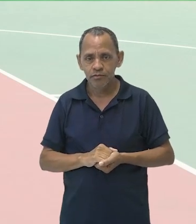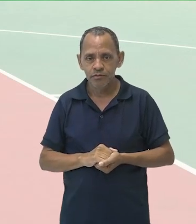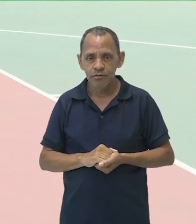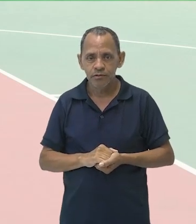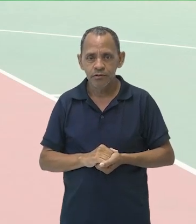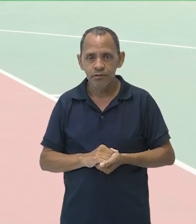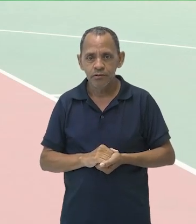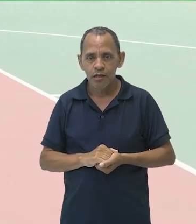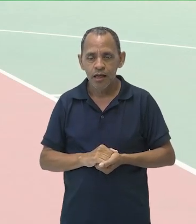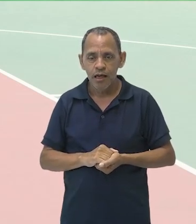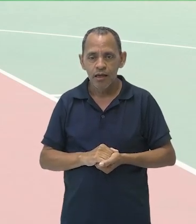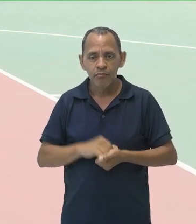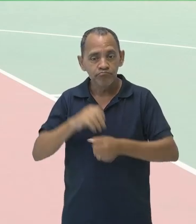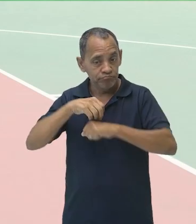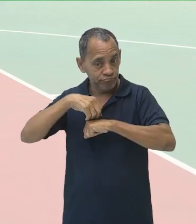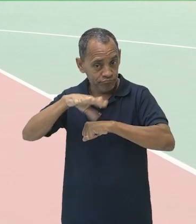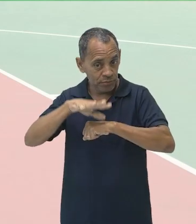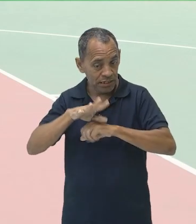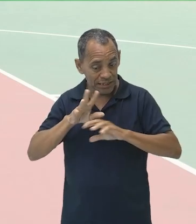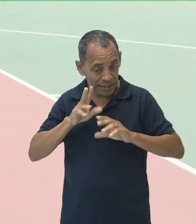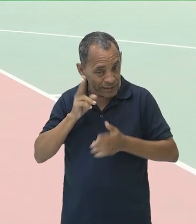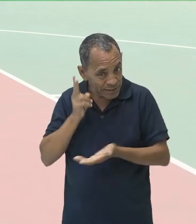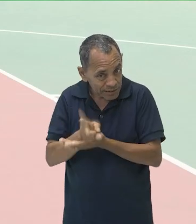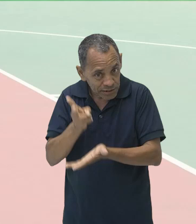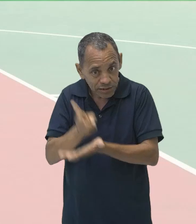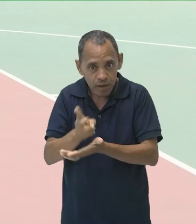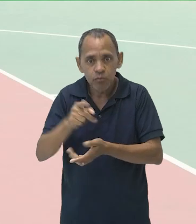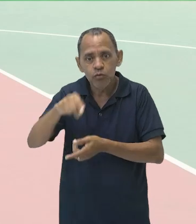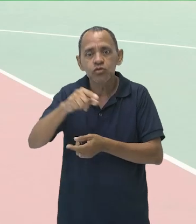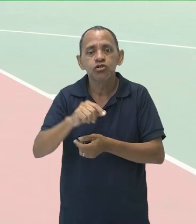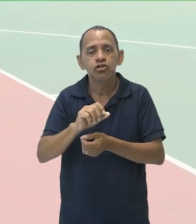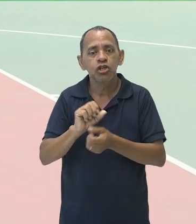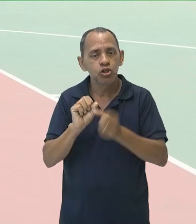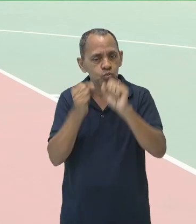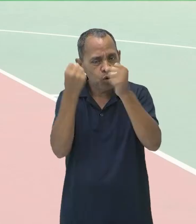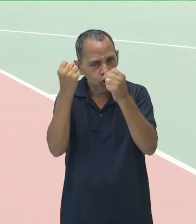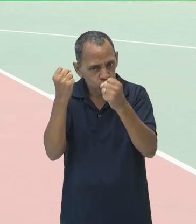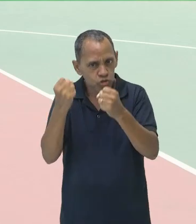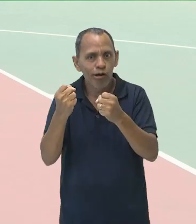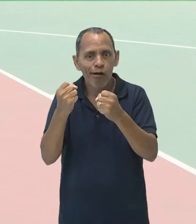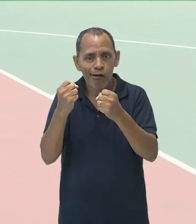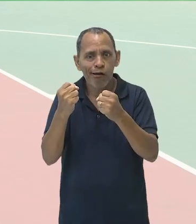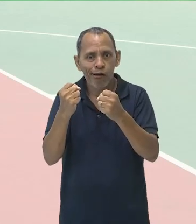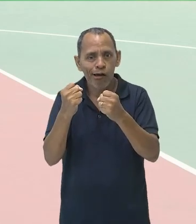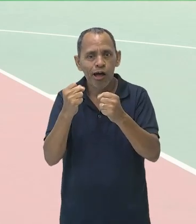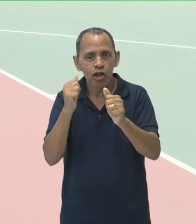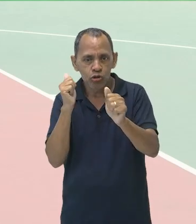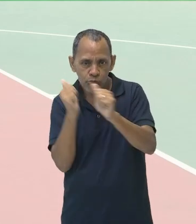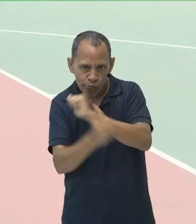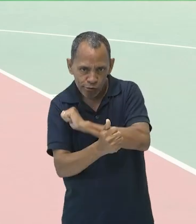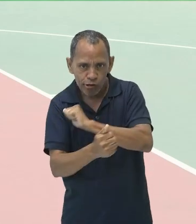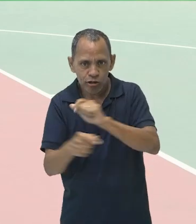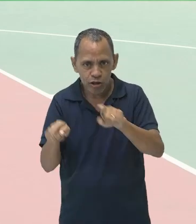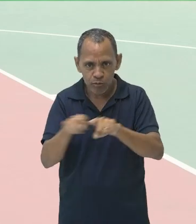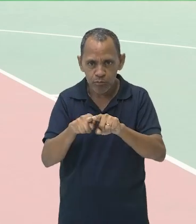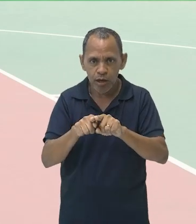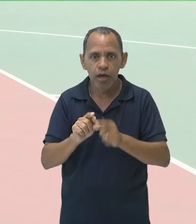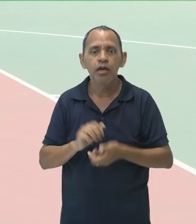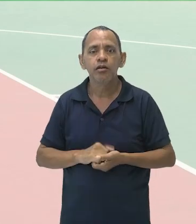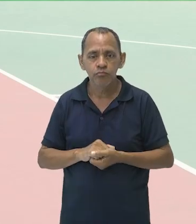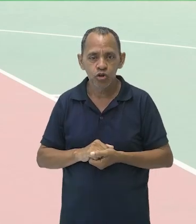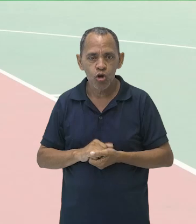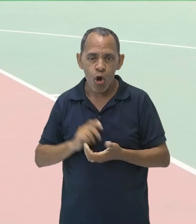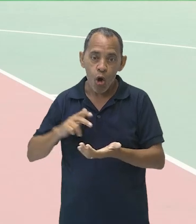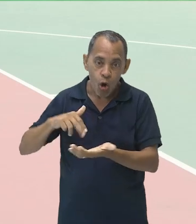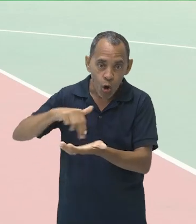que você for fazer uma atividade física, seja ali dançar, correr, caminhar, nadar, tem que estar